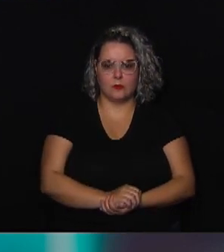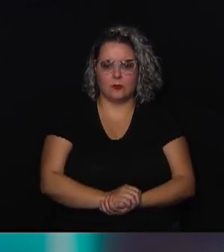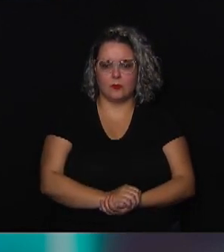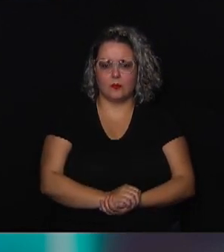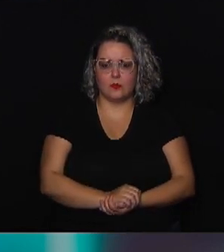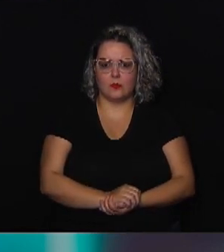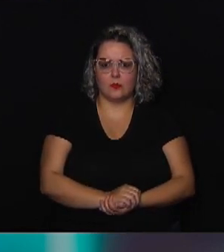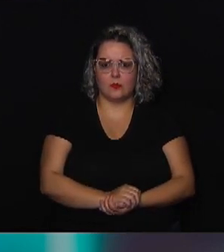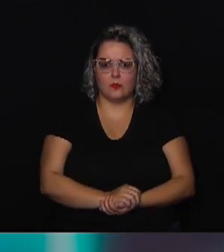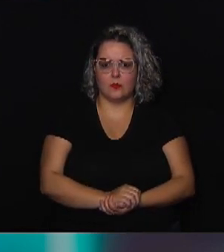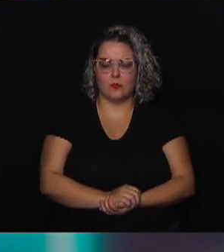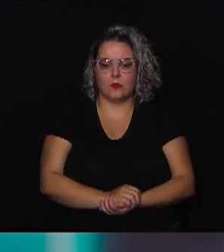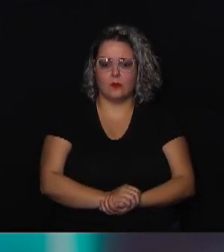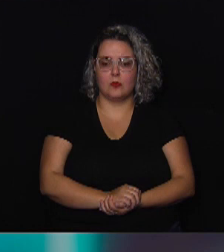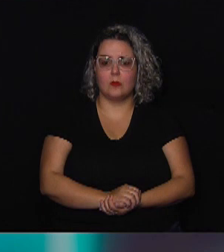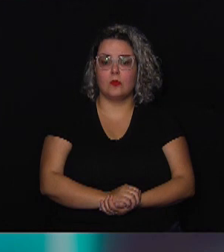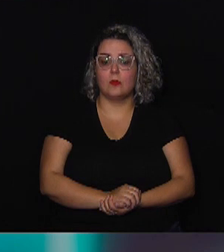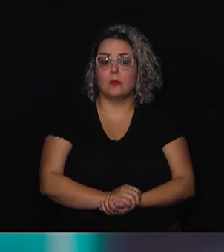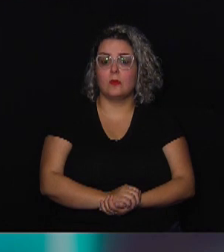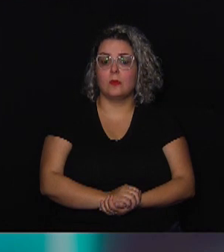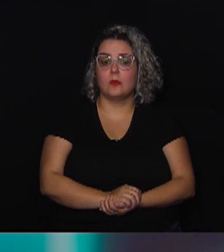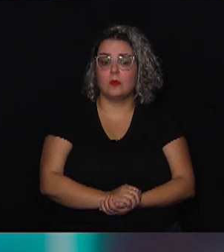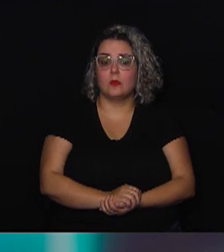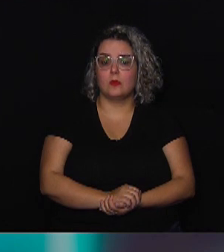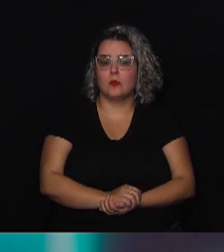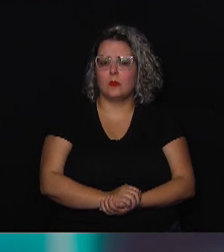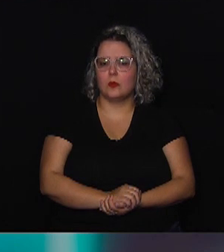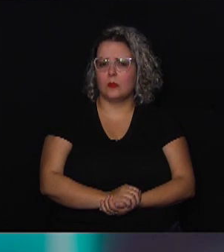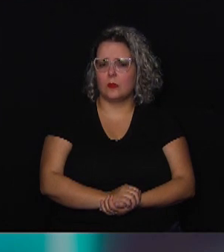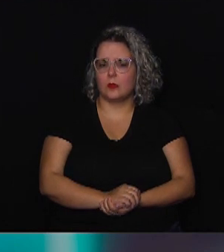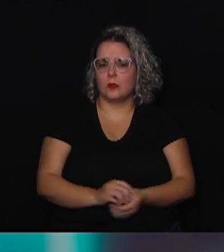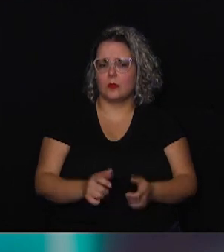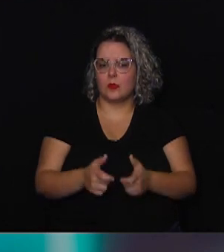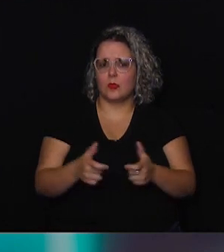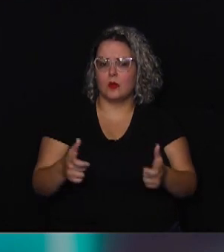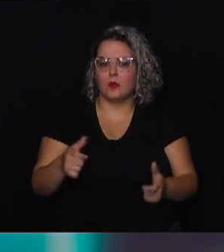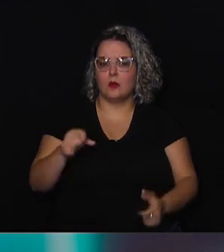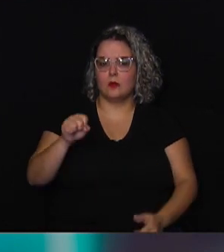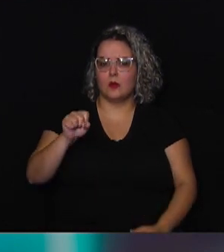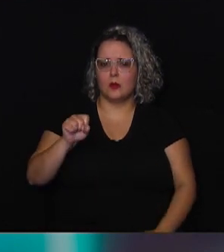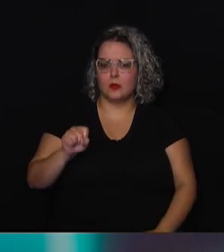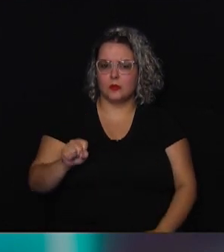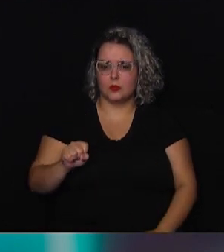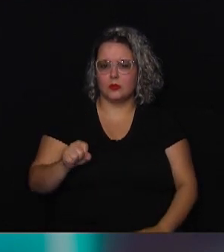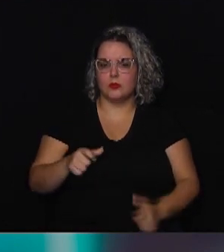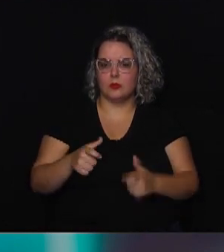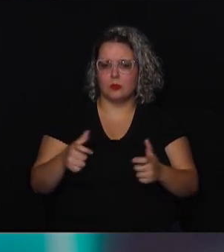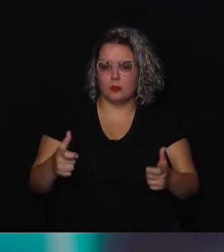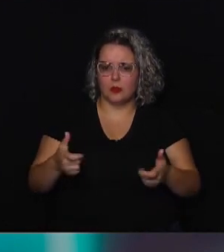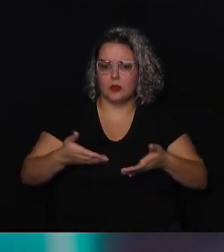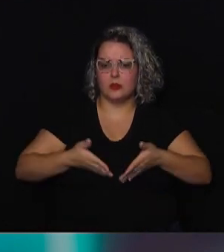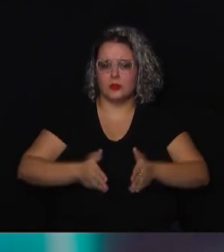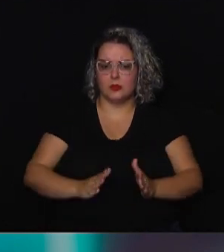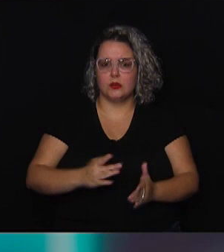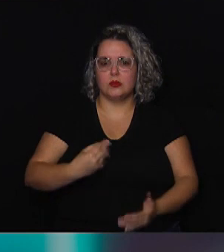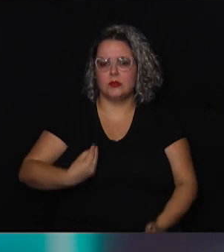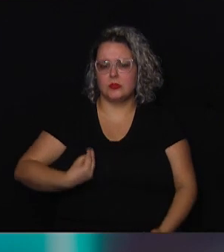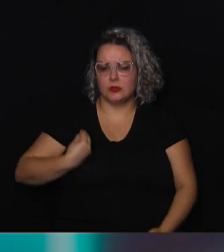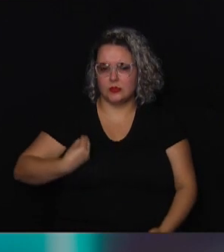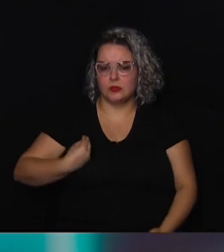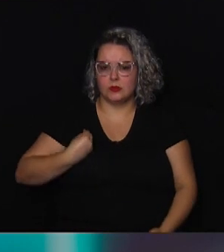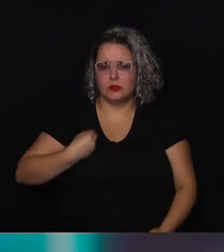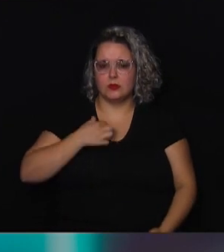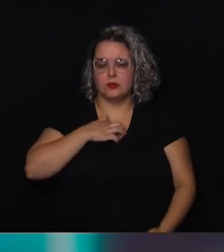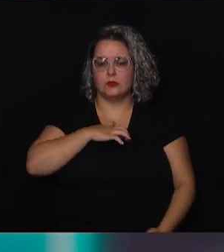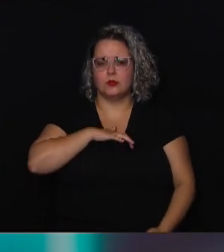Entre os distritos, o Distrito Sul é o nosso maior distrito, o distrito onde nós tivemos o maior número de nascidos vivos, tanto no